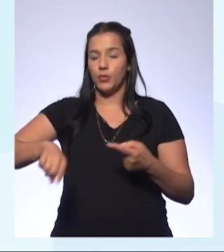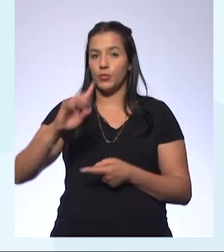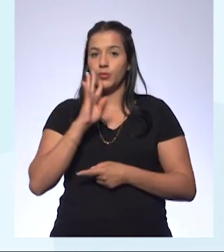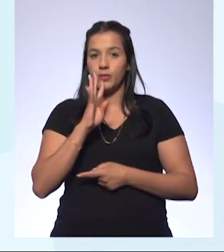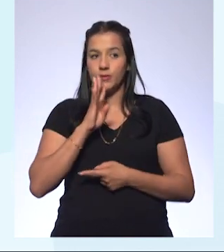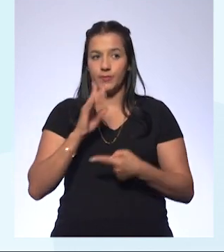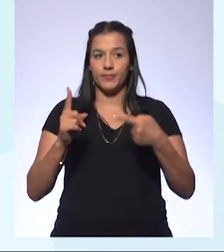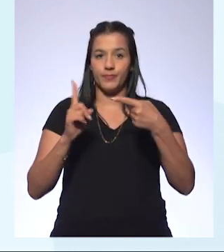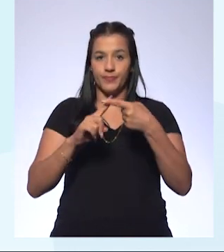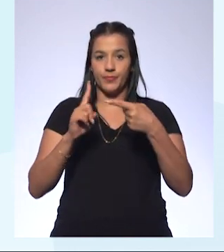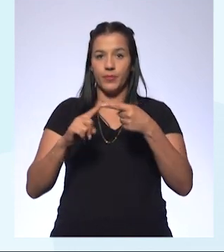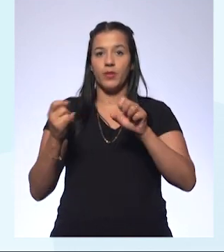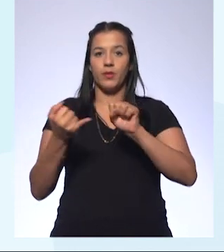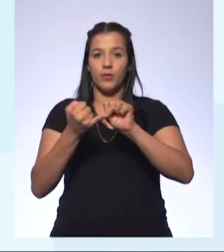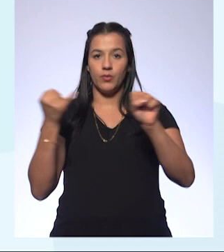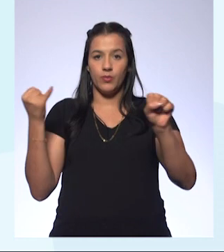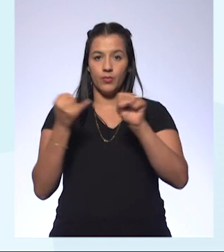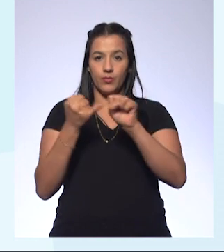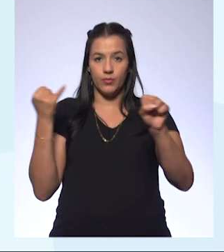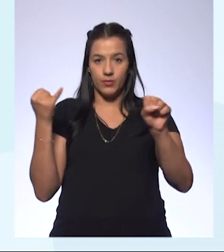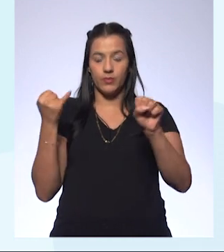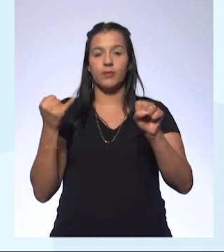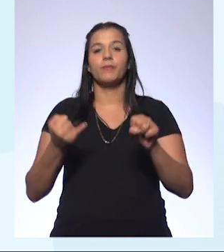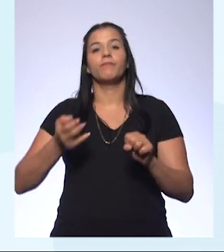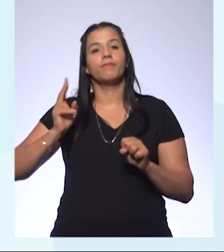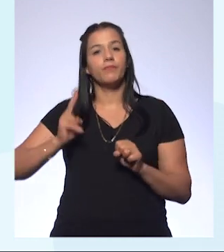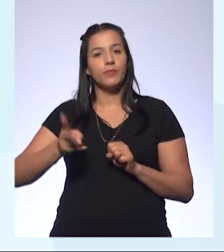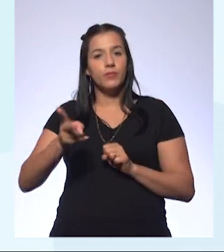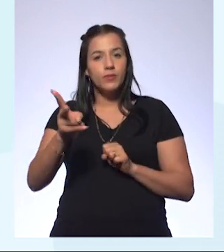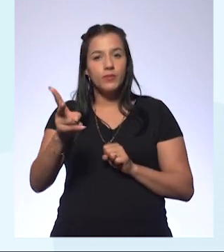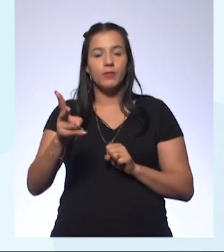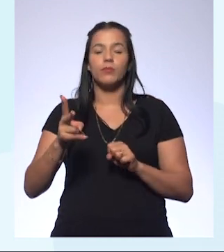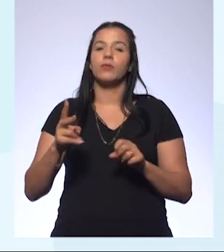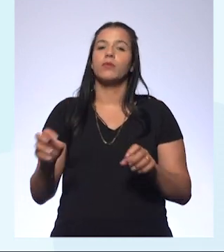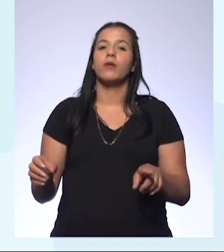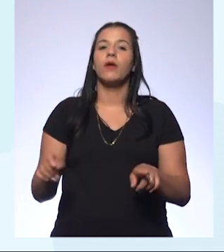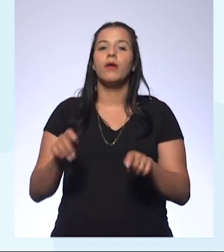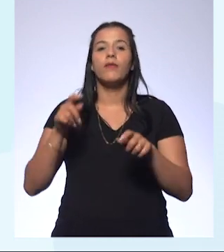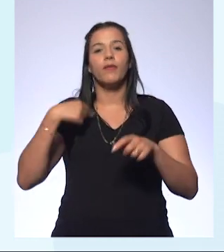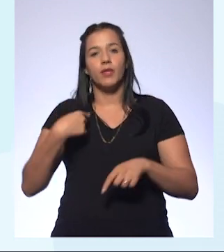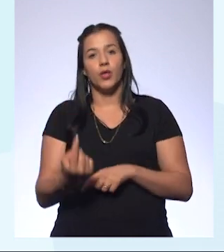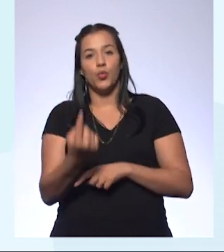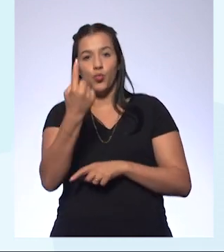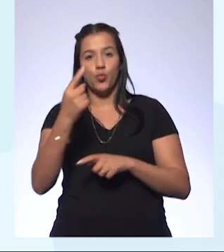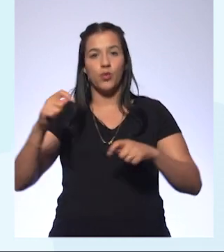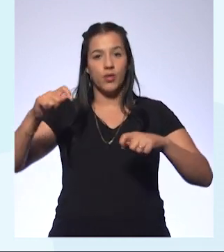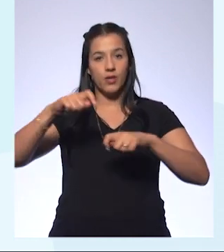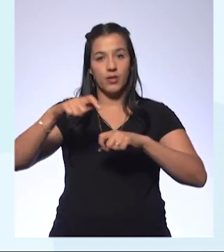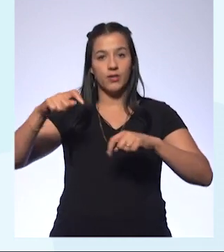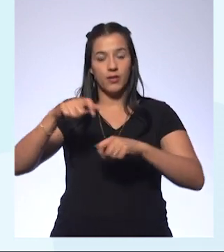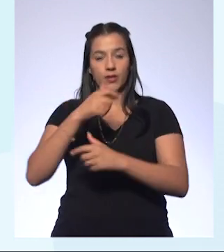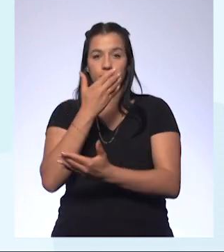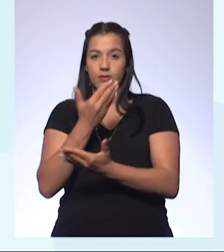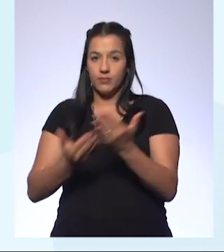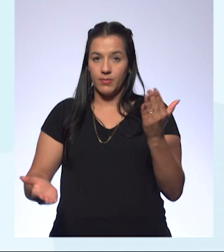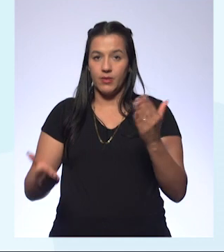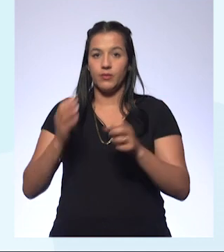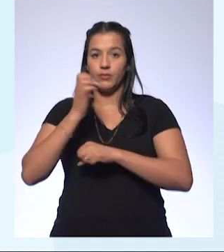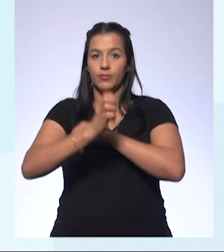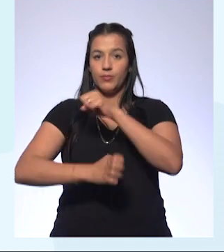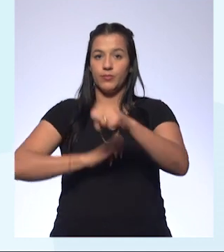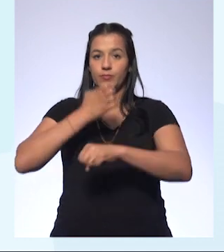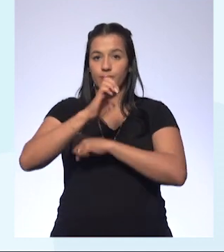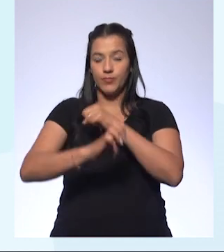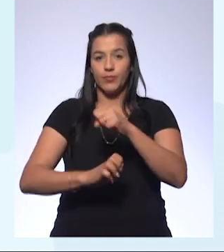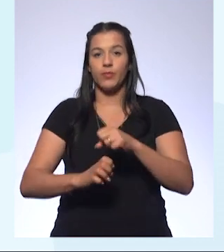conhecemos. A ligação iônica sempre vai ser formada por um cátion que perde o seu elétron e um ânion